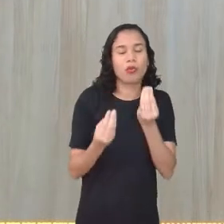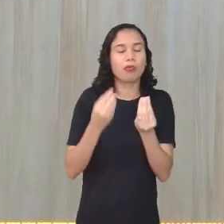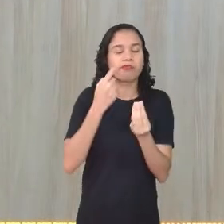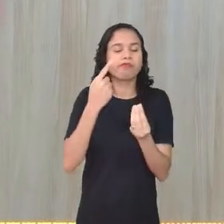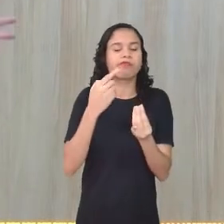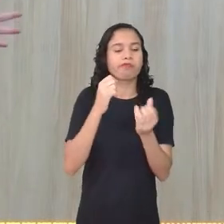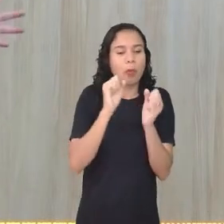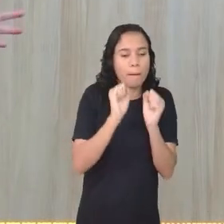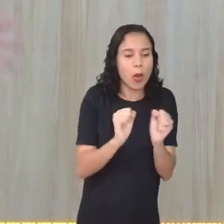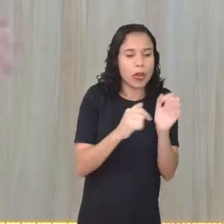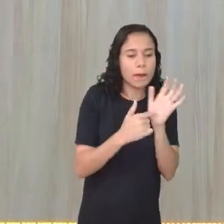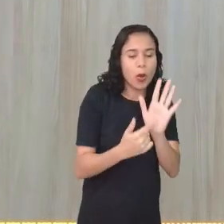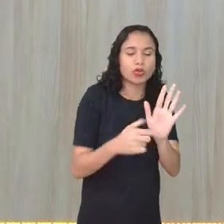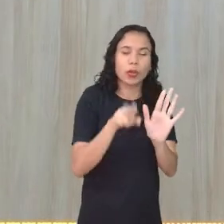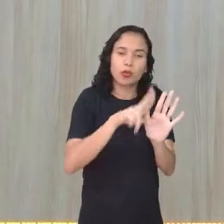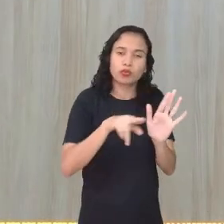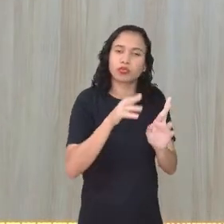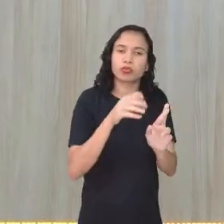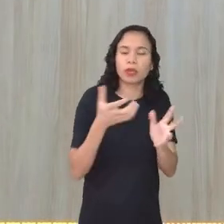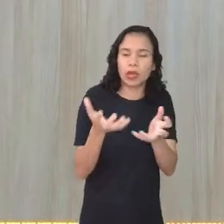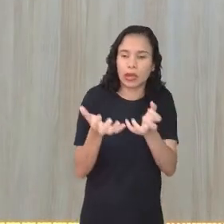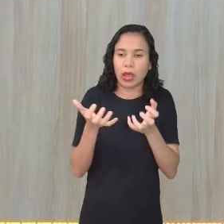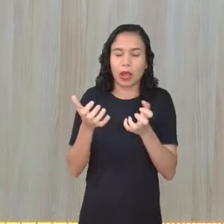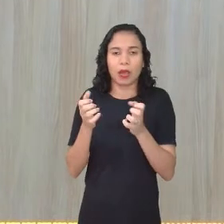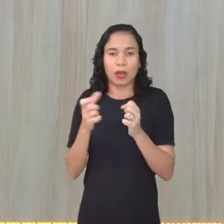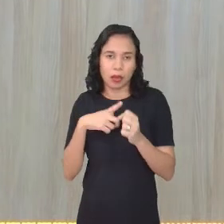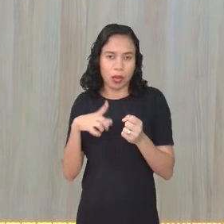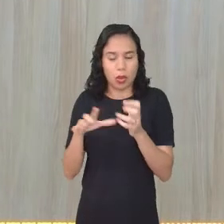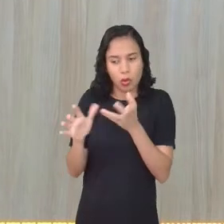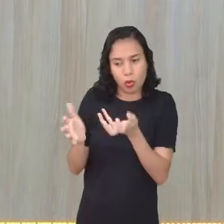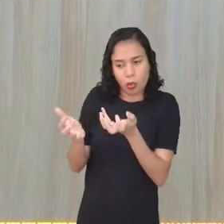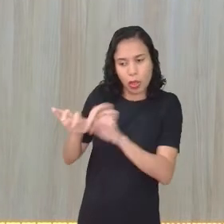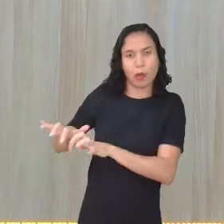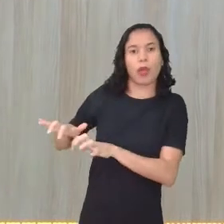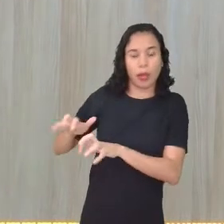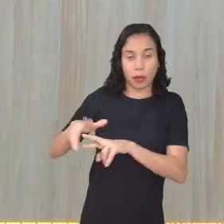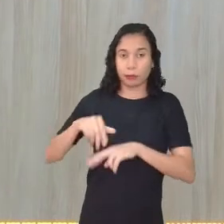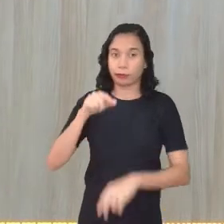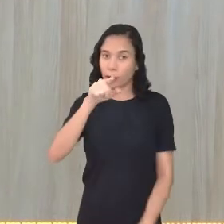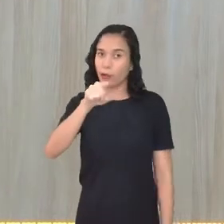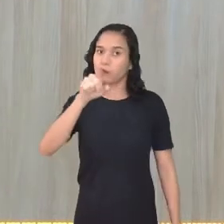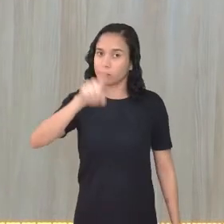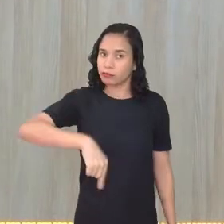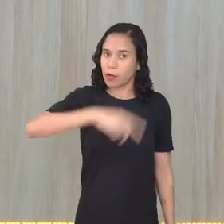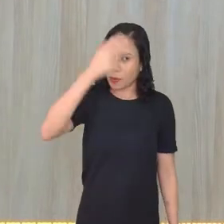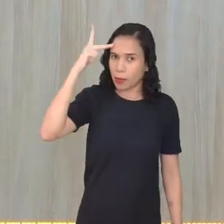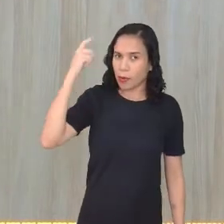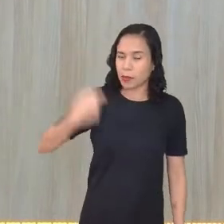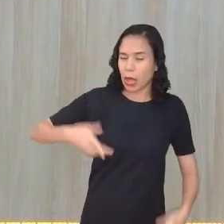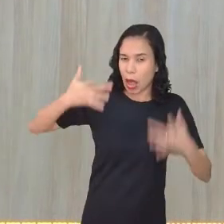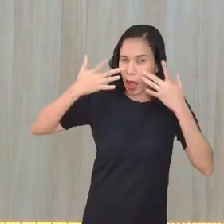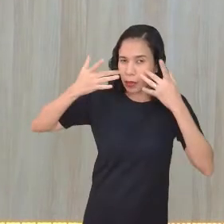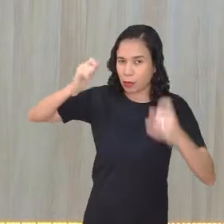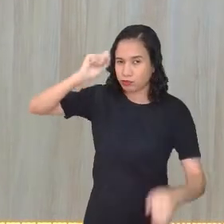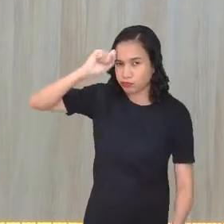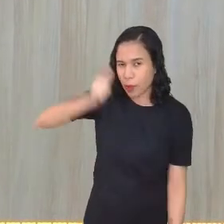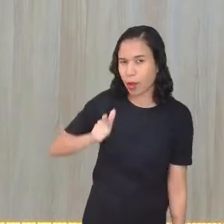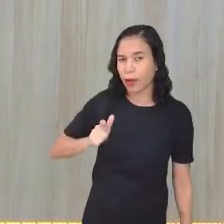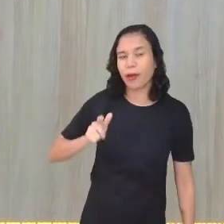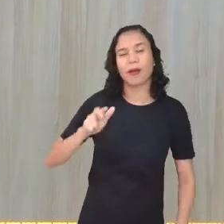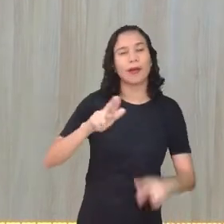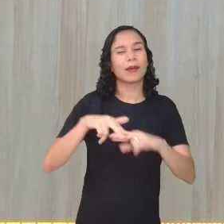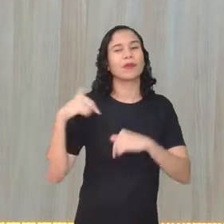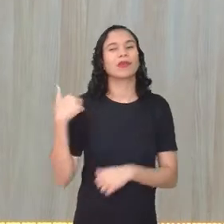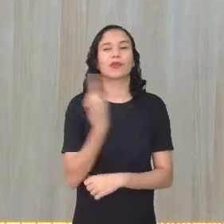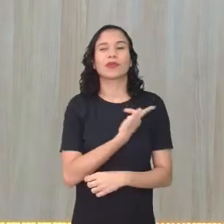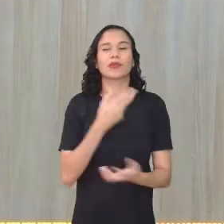aquilo que ele quer referenciar e aquilo que ele não quer referenciar. E você, como público, tem que ficar esperto. Então, é por isso que a gente